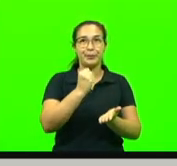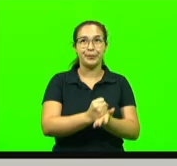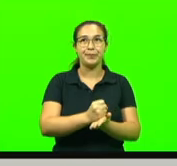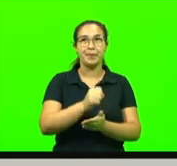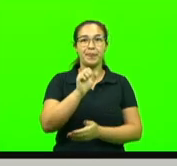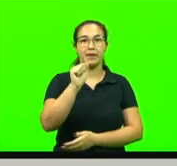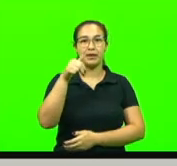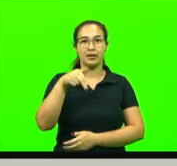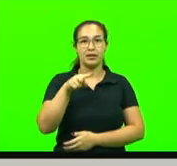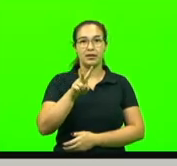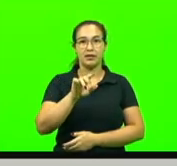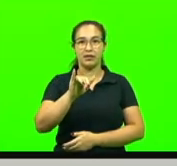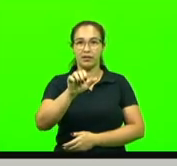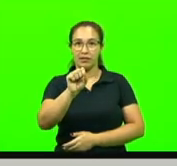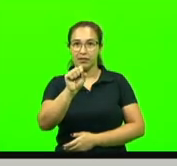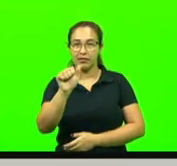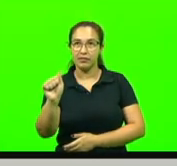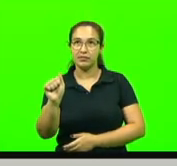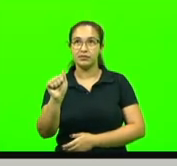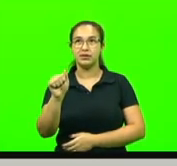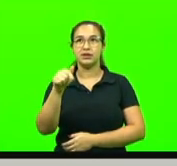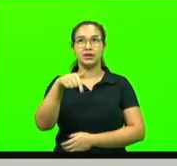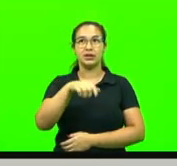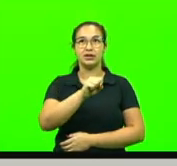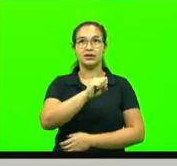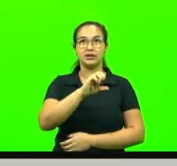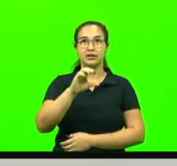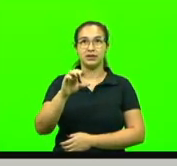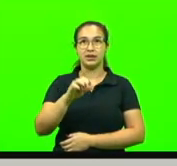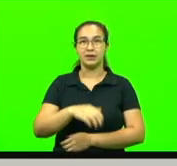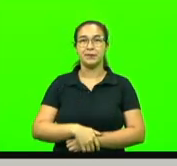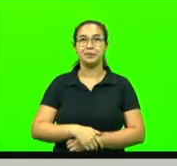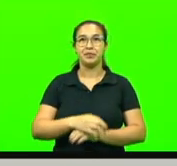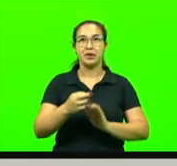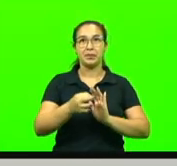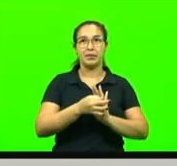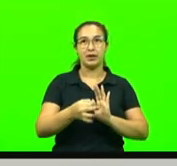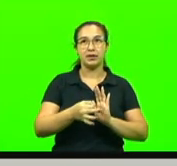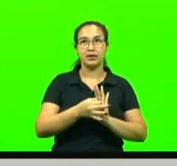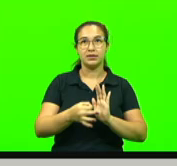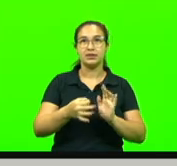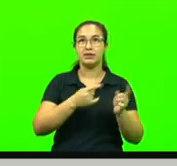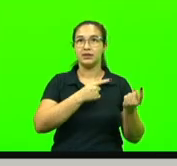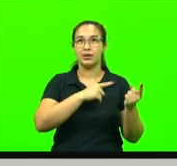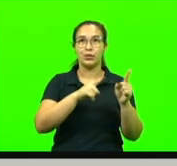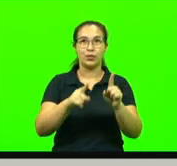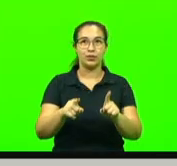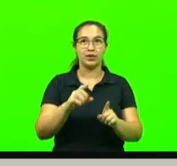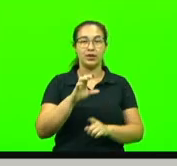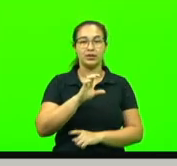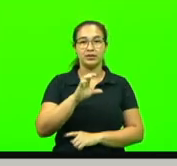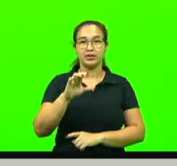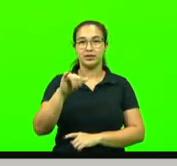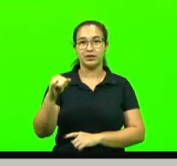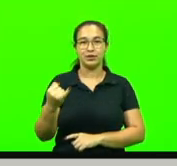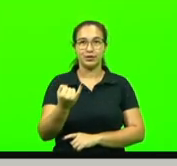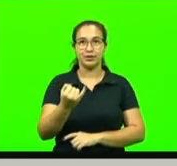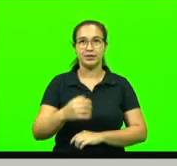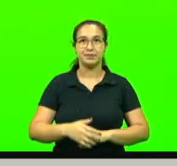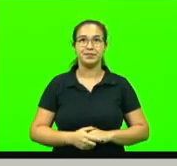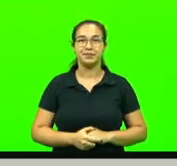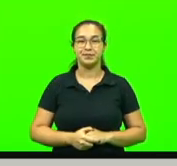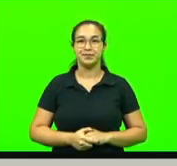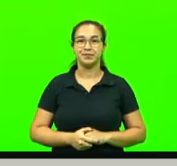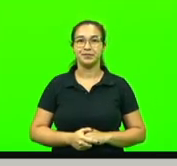Anvisa, no estado de Santa Catarina, com o parecer contrário da Comissão